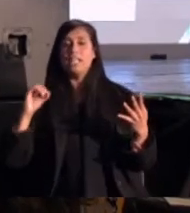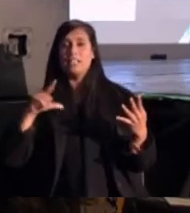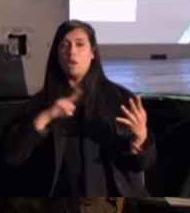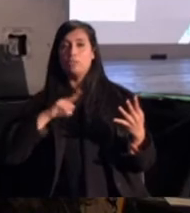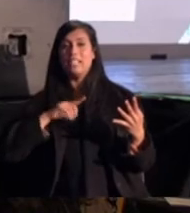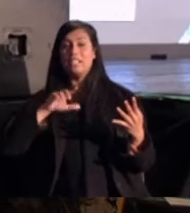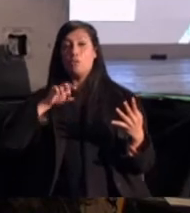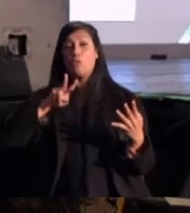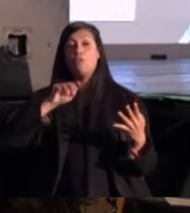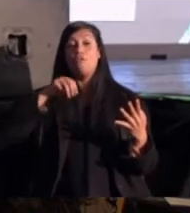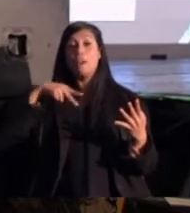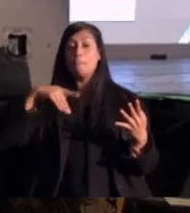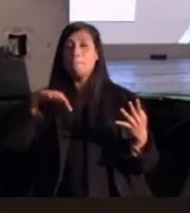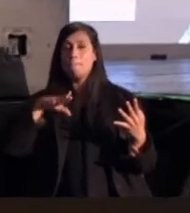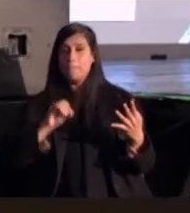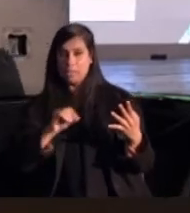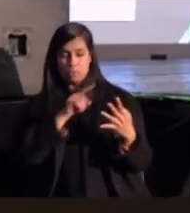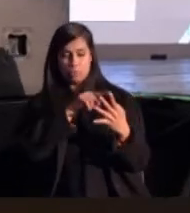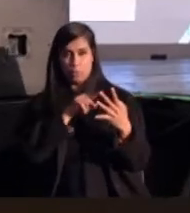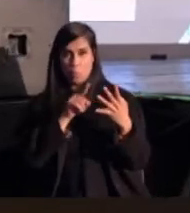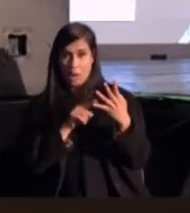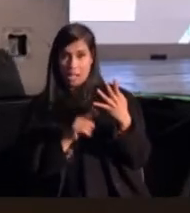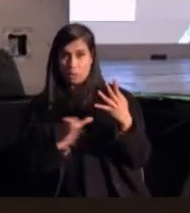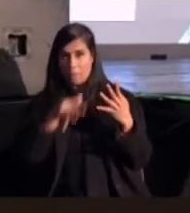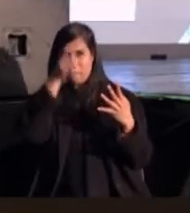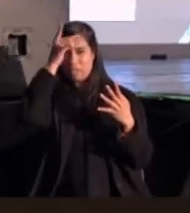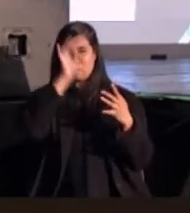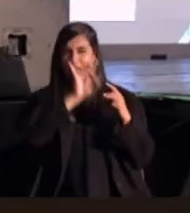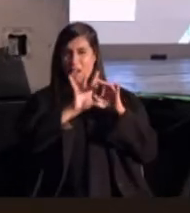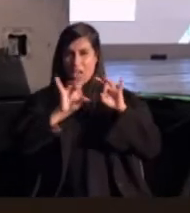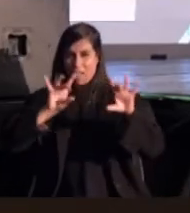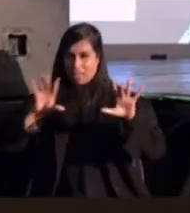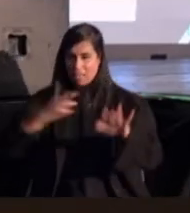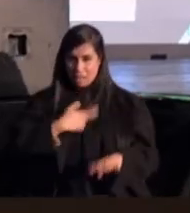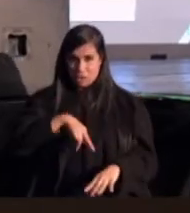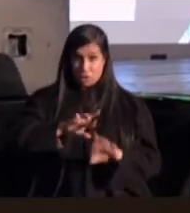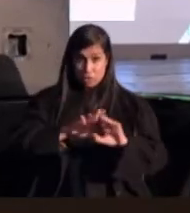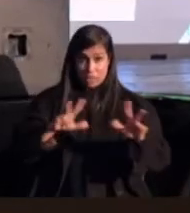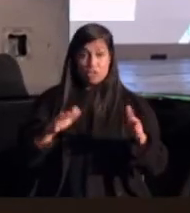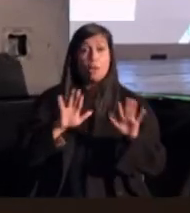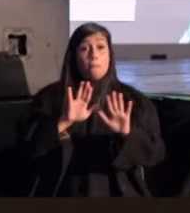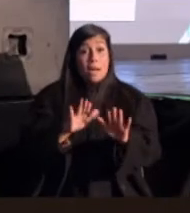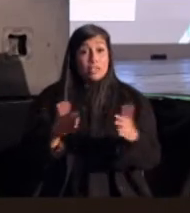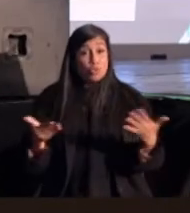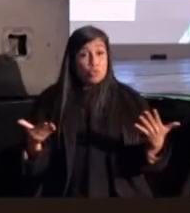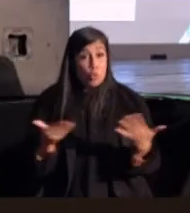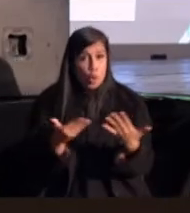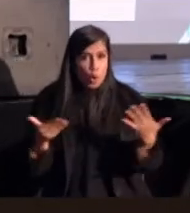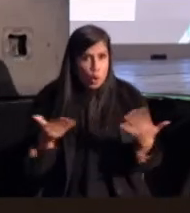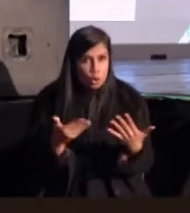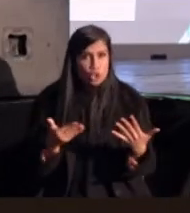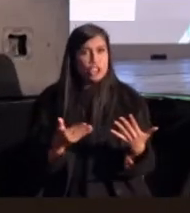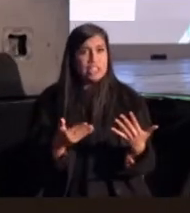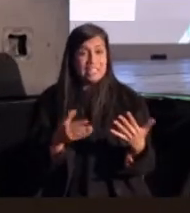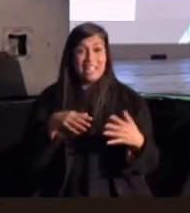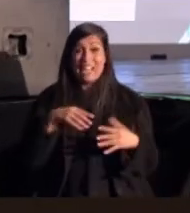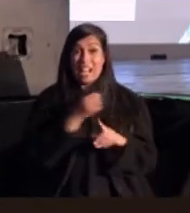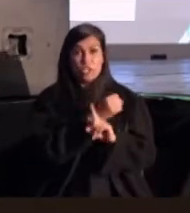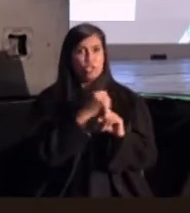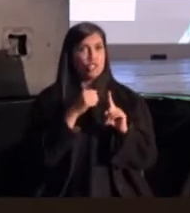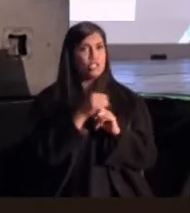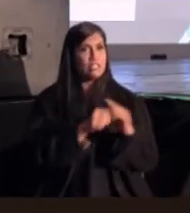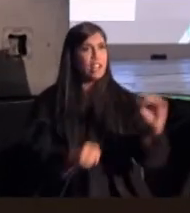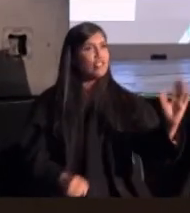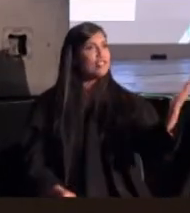a nossa sociedade ela opera muito mais na função dos jogos de espelhos de Narciso e